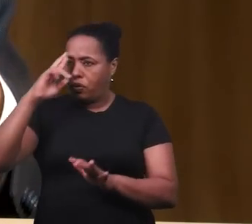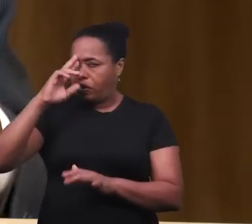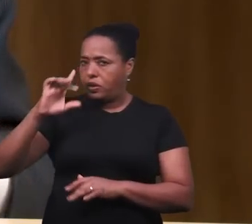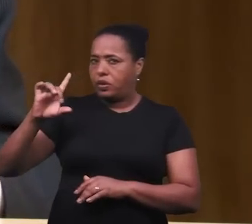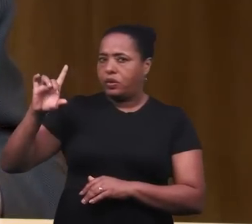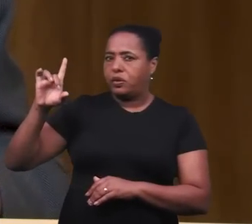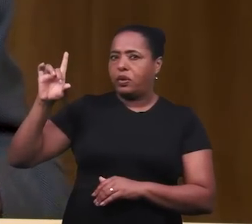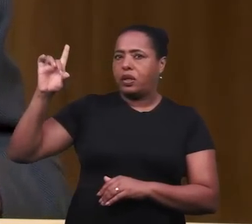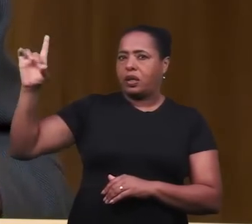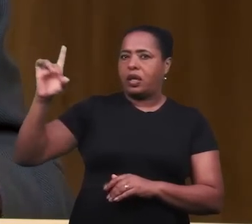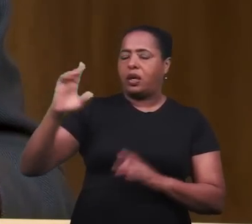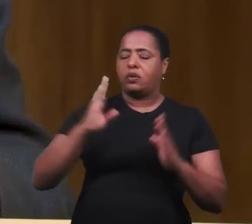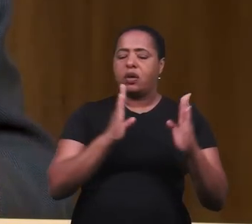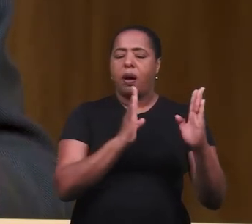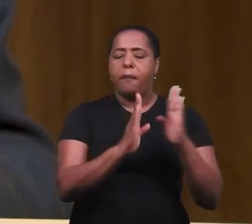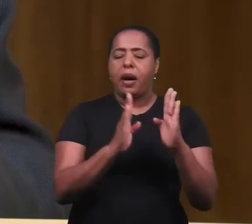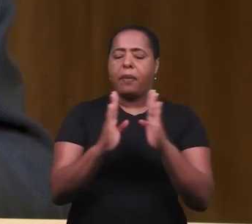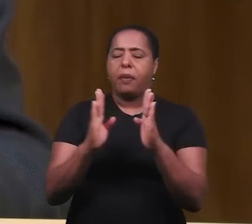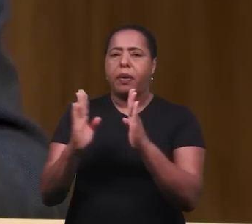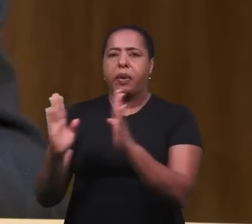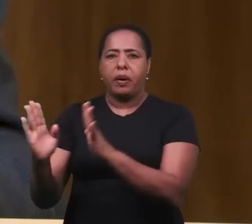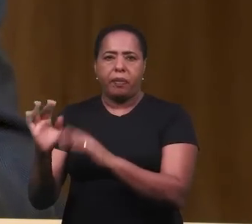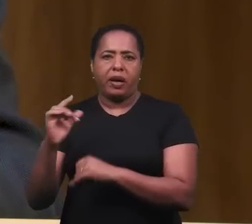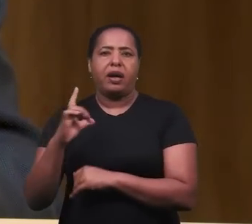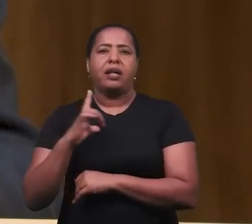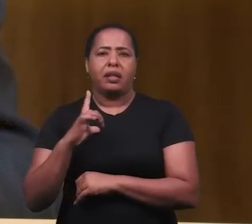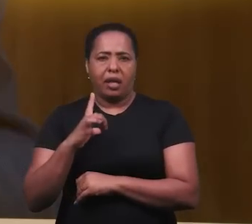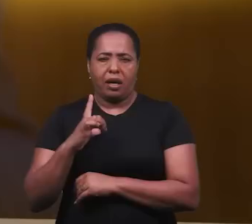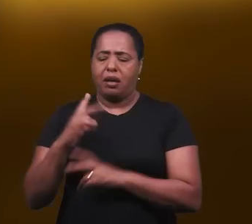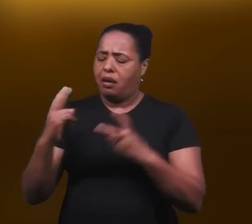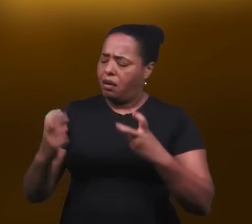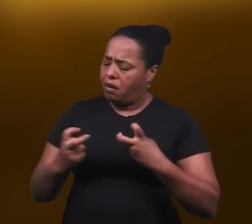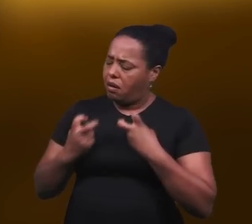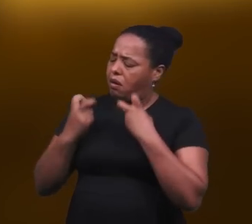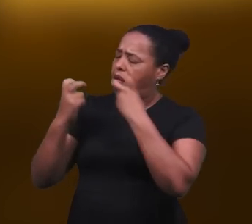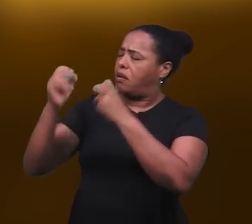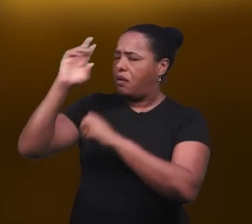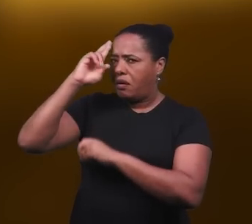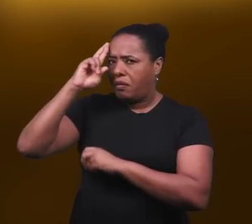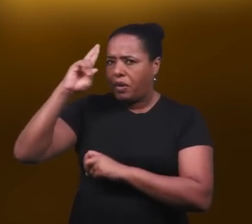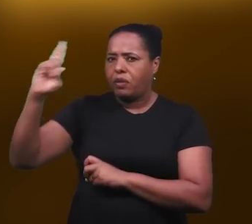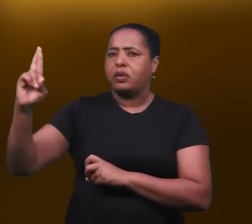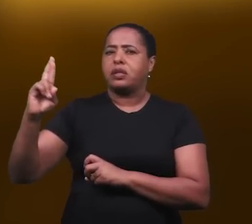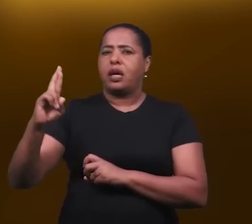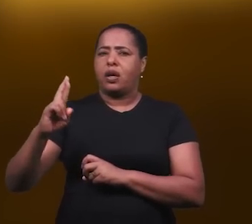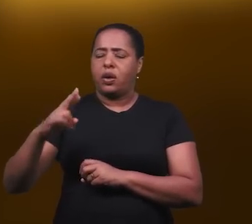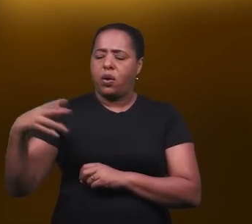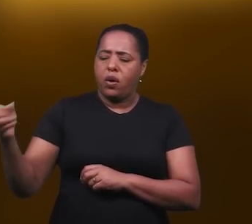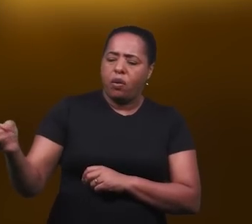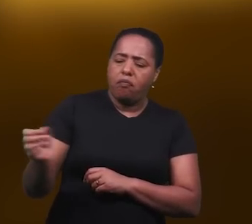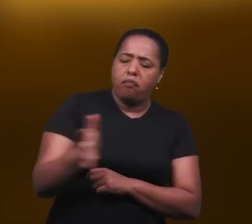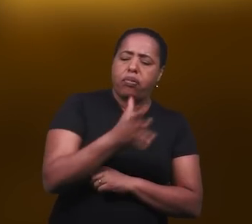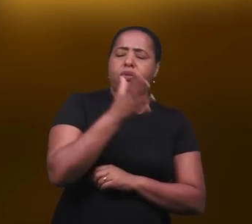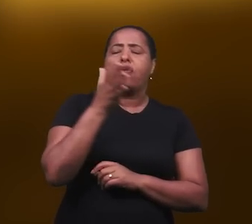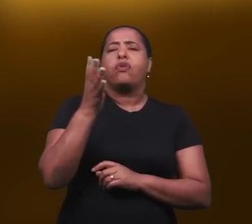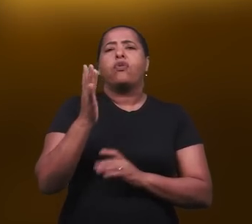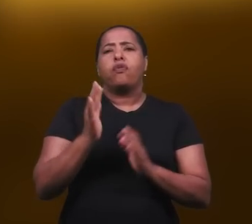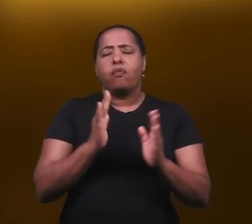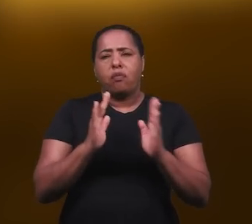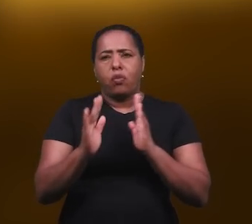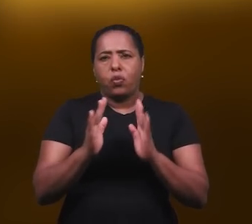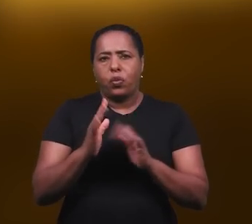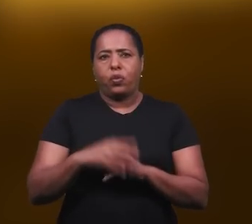pessoas ficam mais tristes. Lembra desse texto: o Senhor é o Deus que muda o tempo, as estações. Glória a